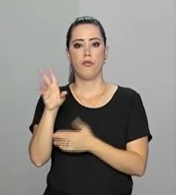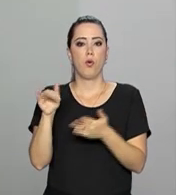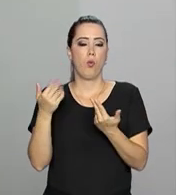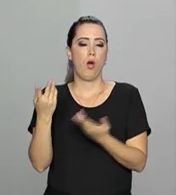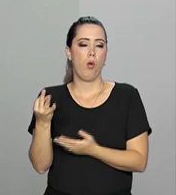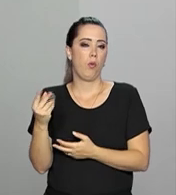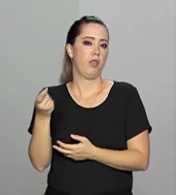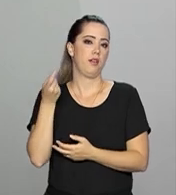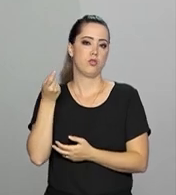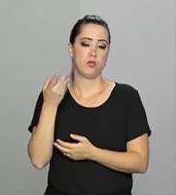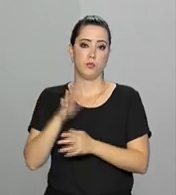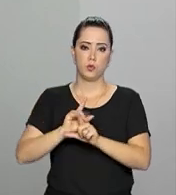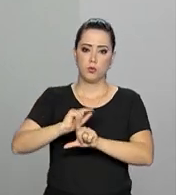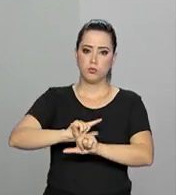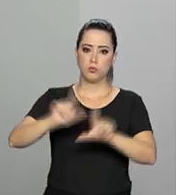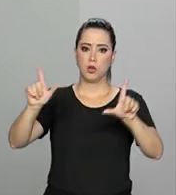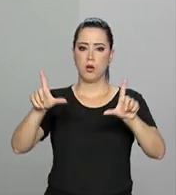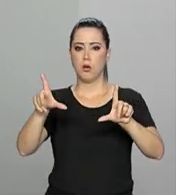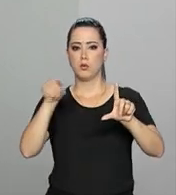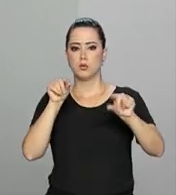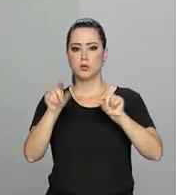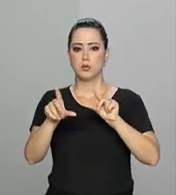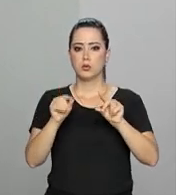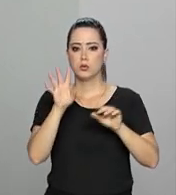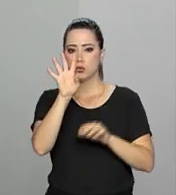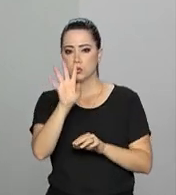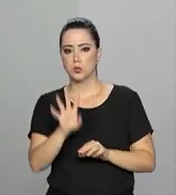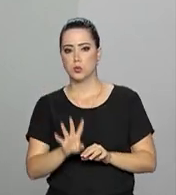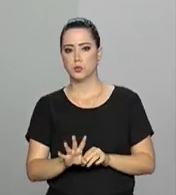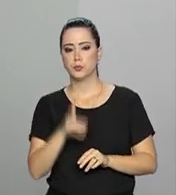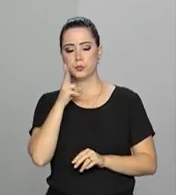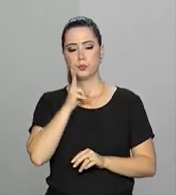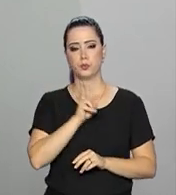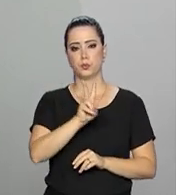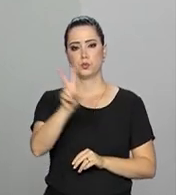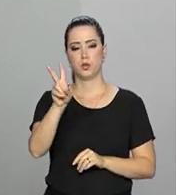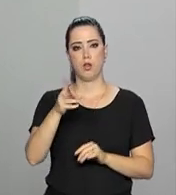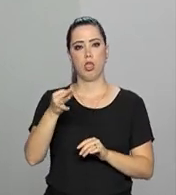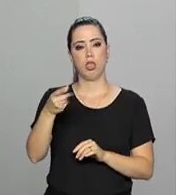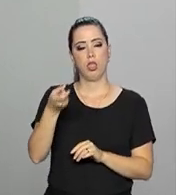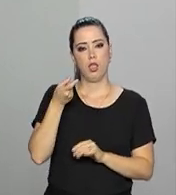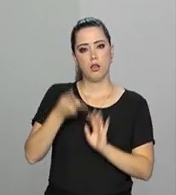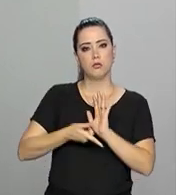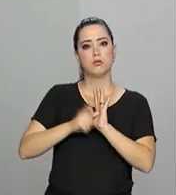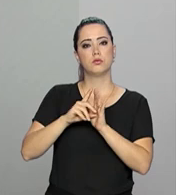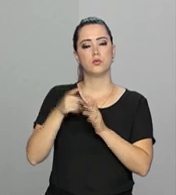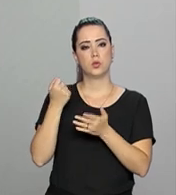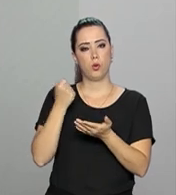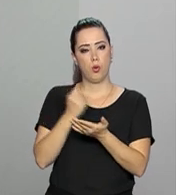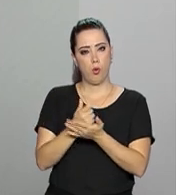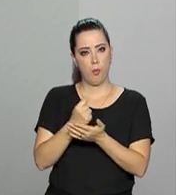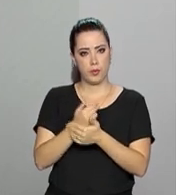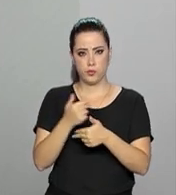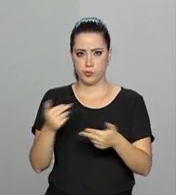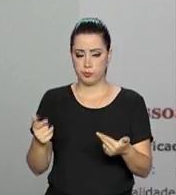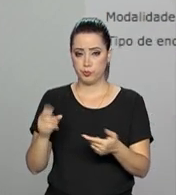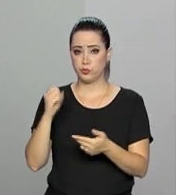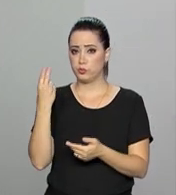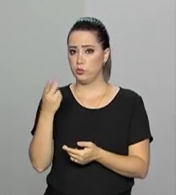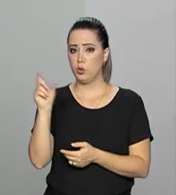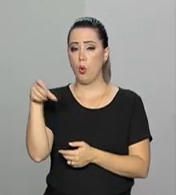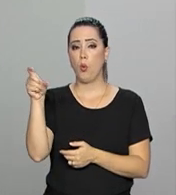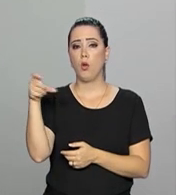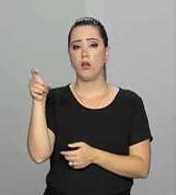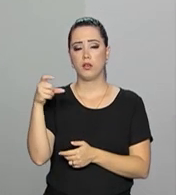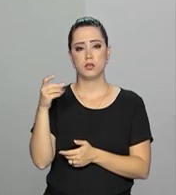Taxas. Com a página aberta, é só escolher a opção desejada, como taxas pré-fixadas para aquisição de bens ou cartão